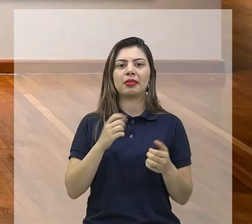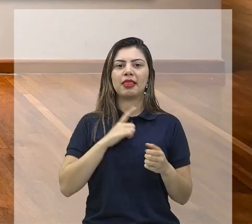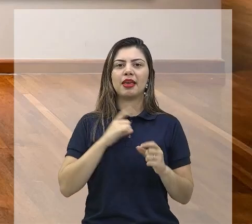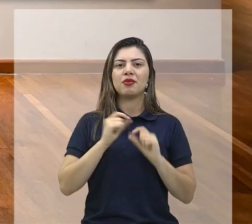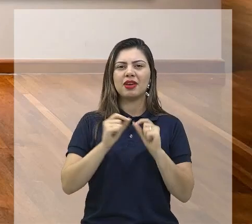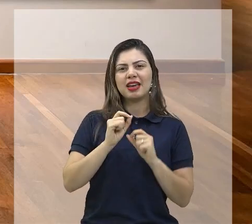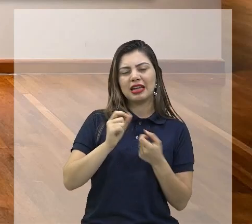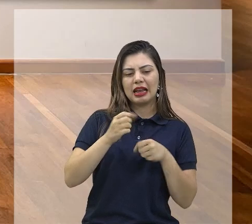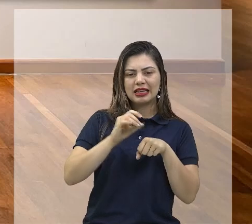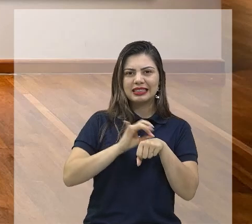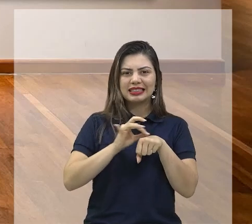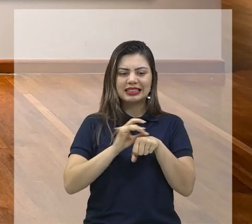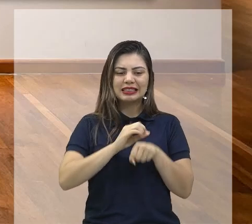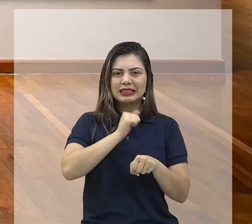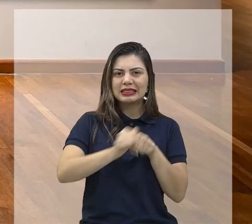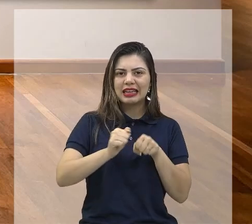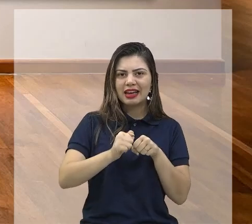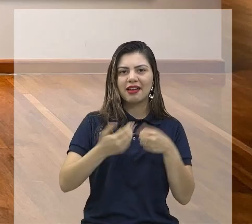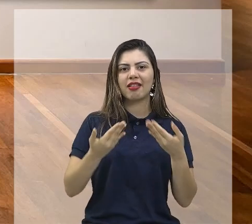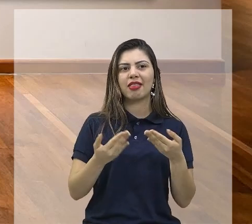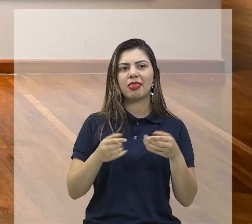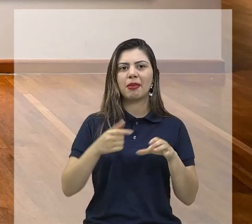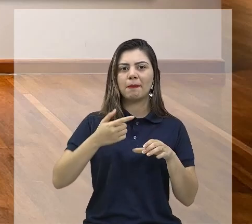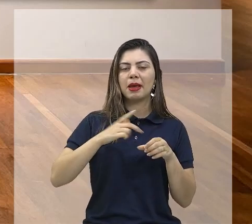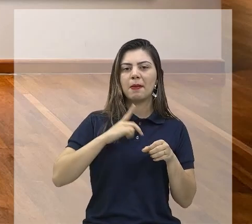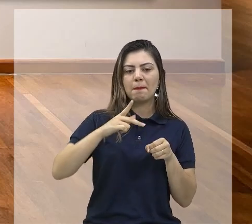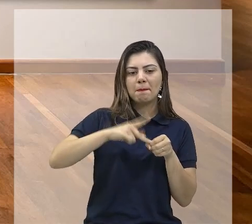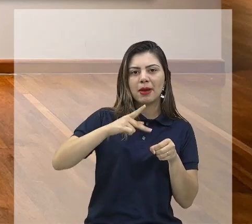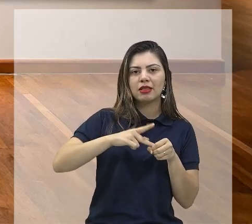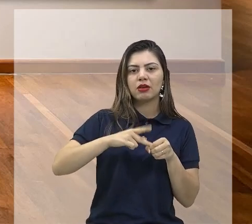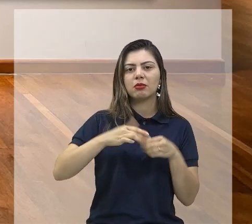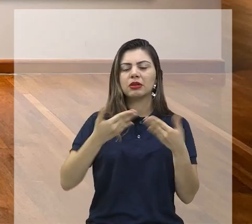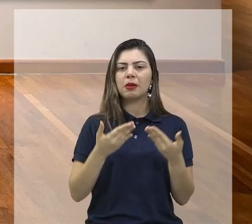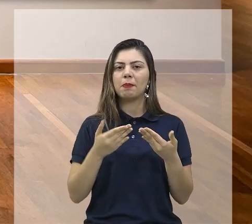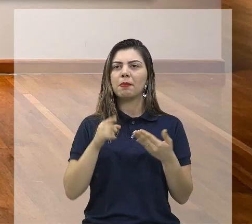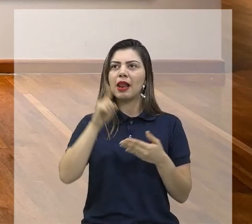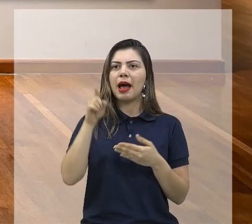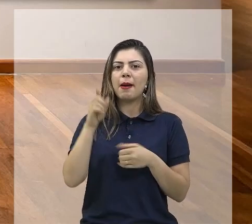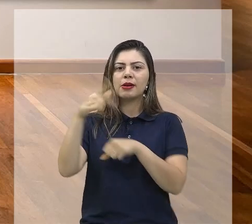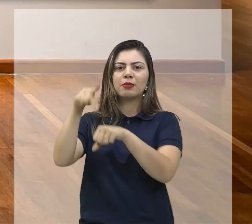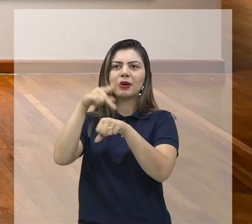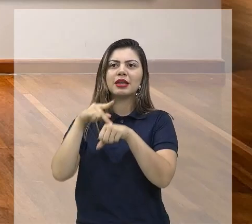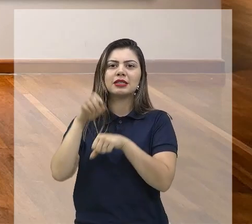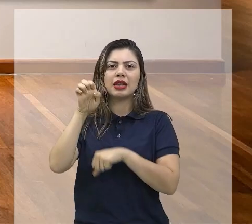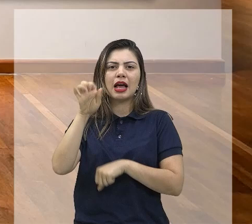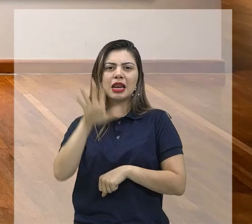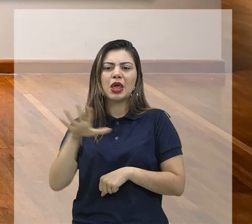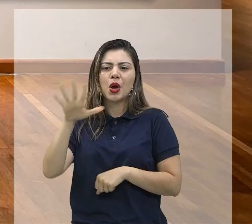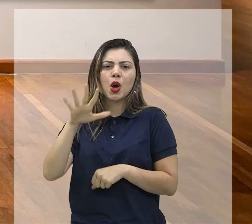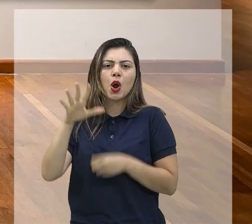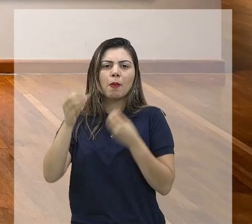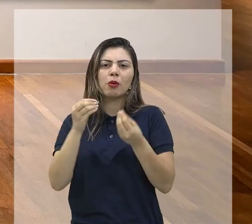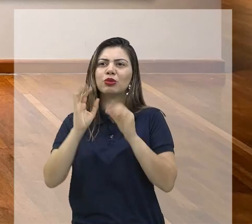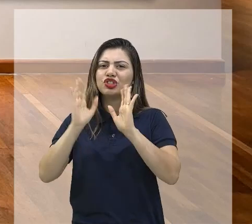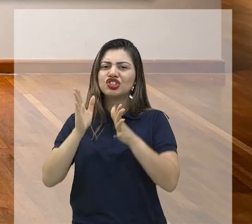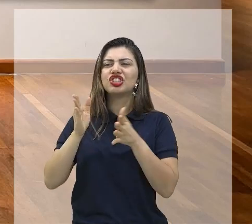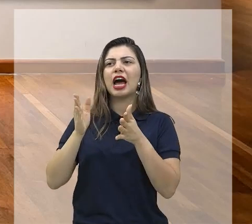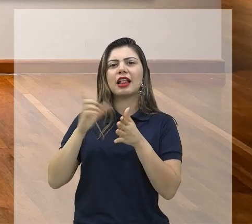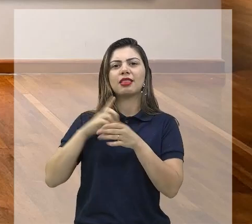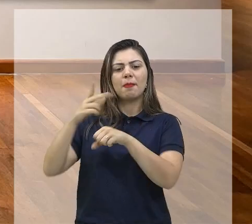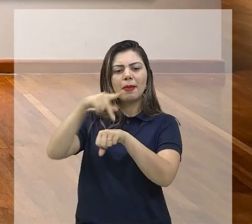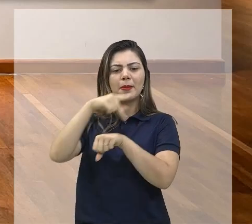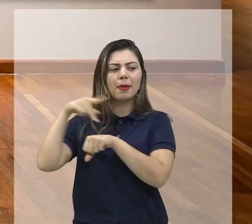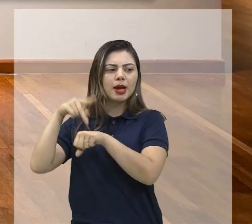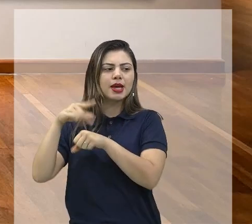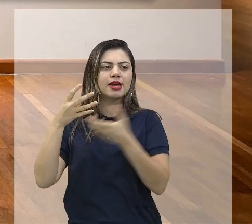na verdade, que esses países, parece que a Europa ficou tão pequena que a gente vai, então, para uma outra localidade. Exatamente por